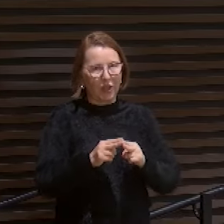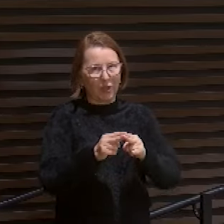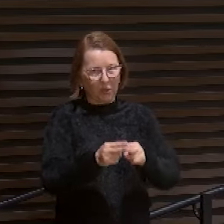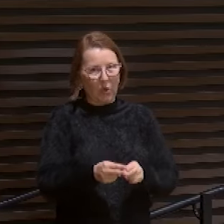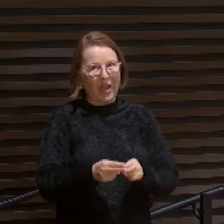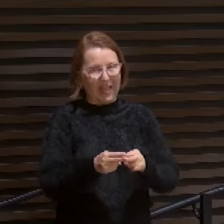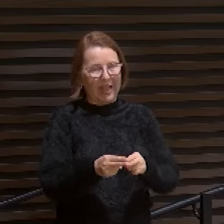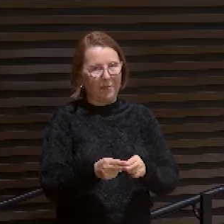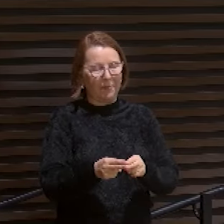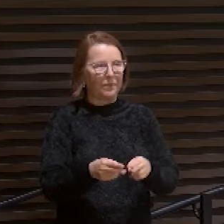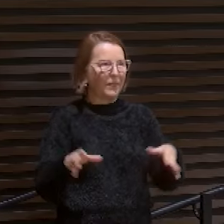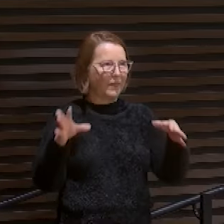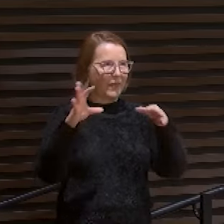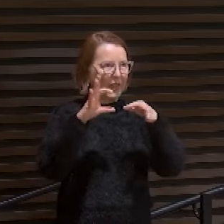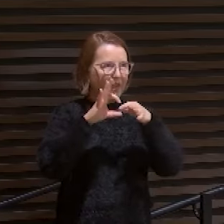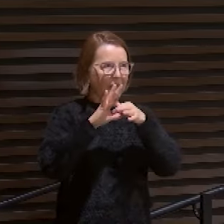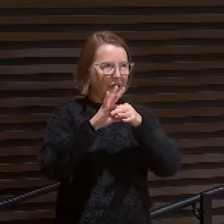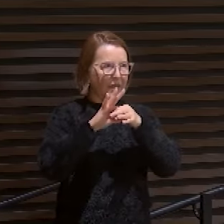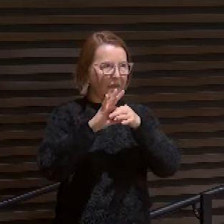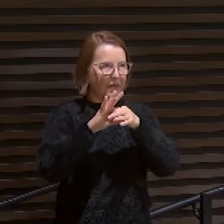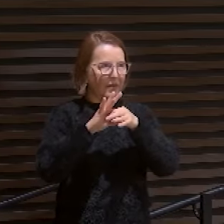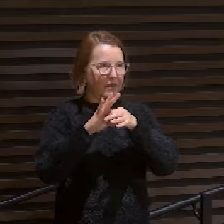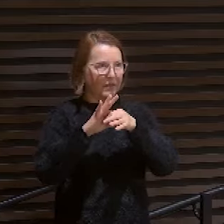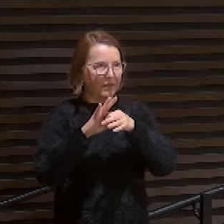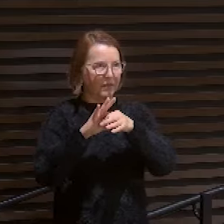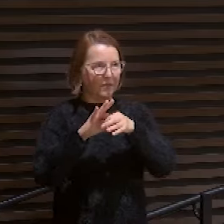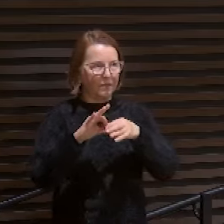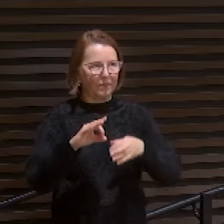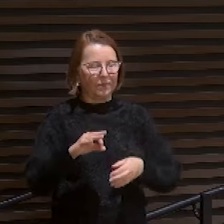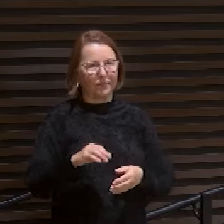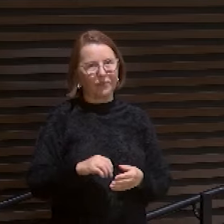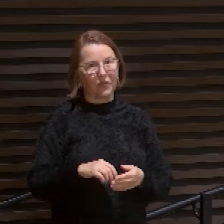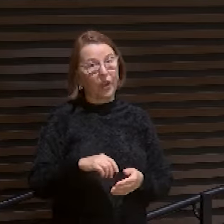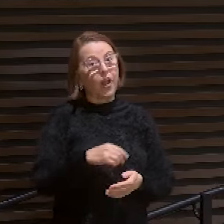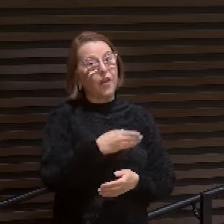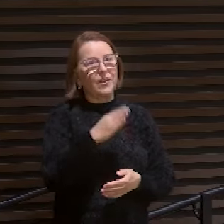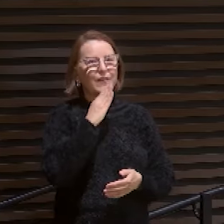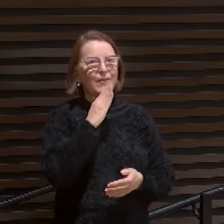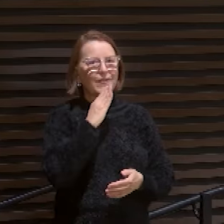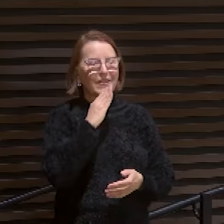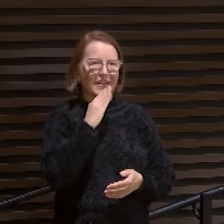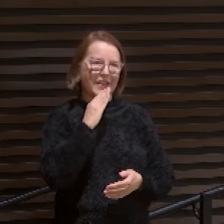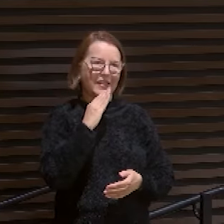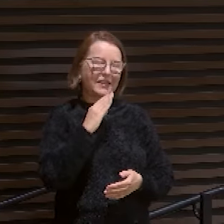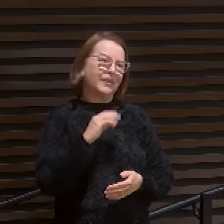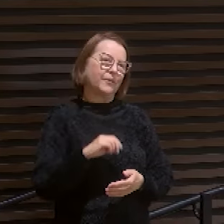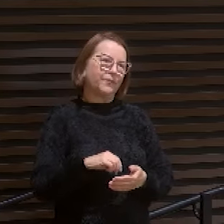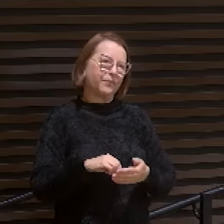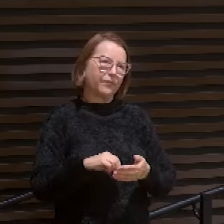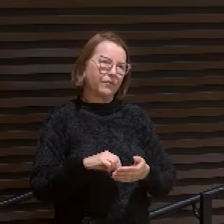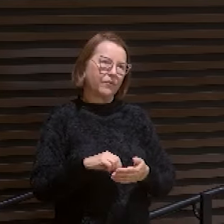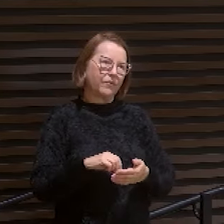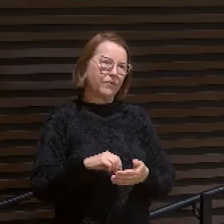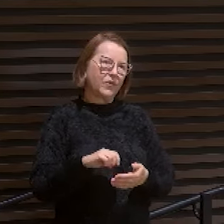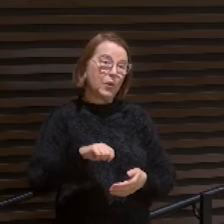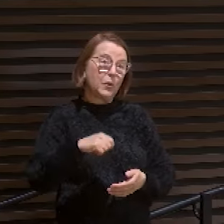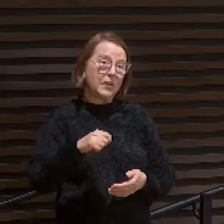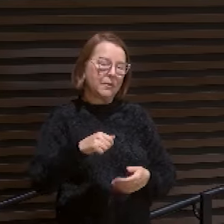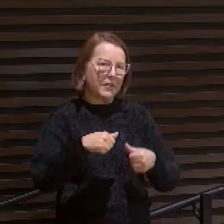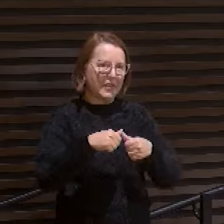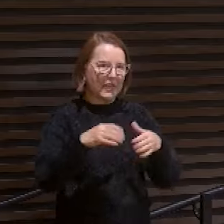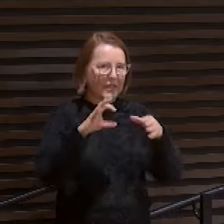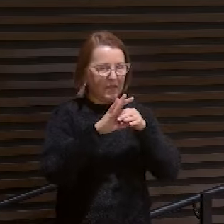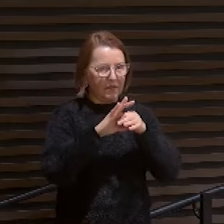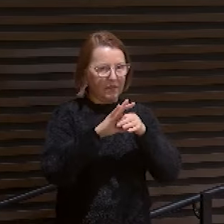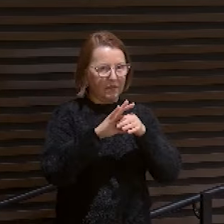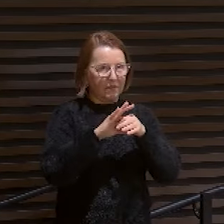É uma aliança que vocês conhecem o símbolo dessa aliança, e que hoje tem sido deturpado,